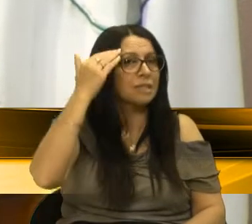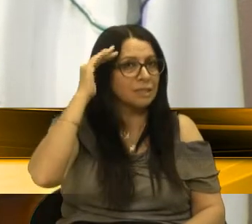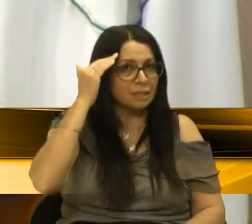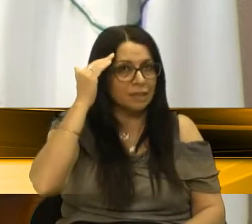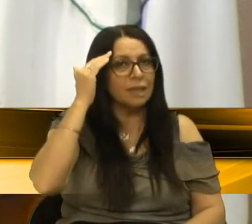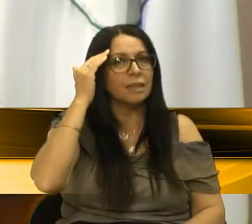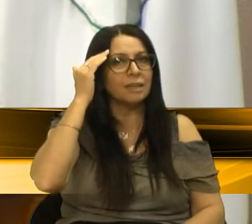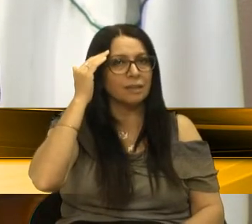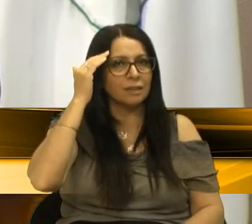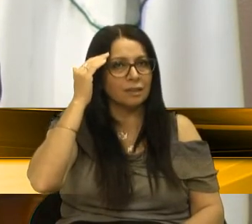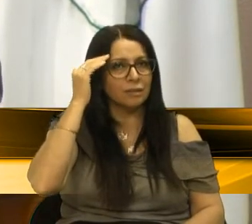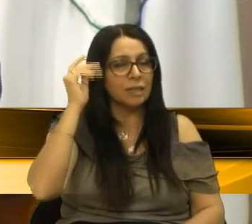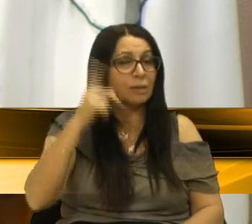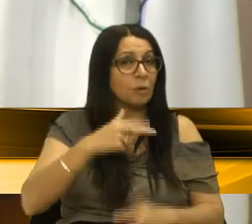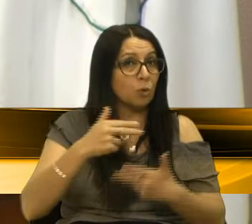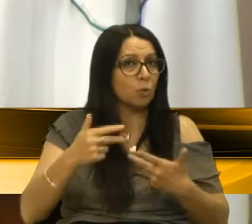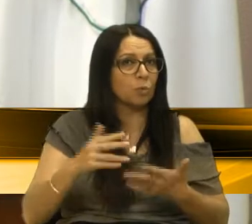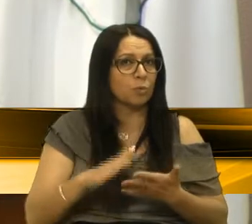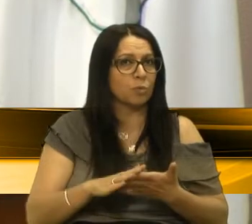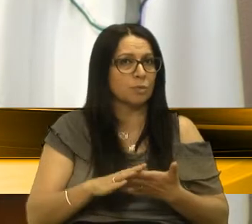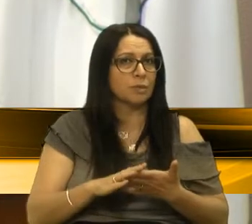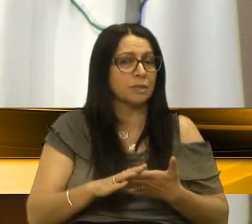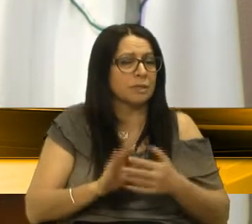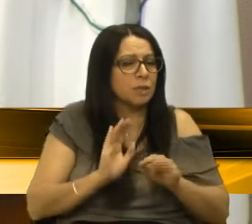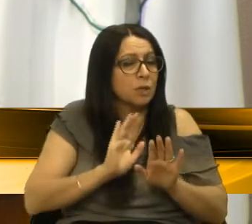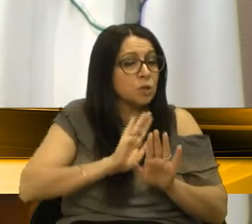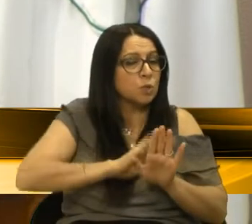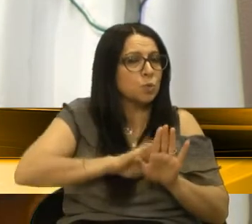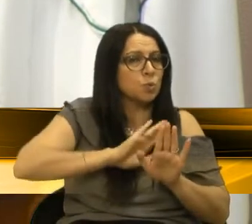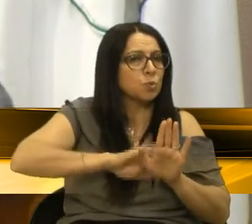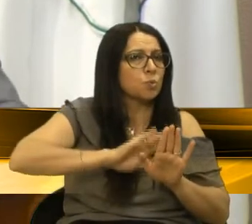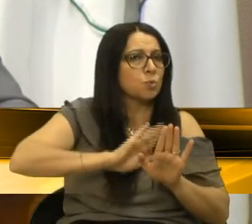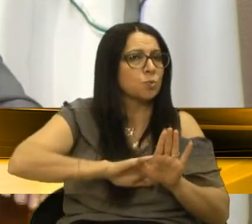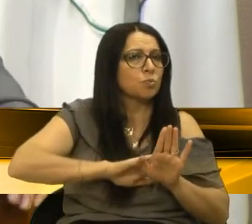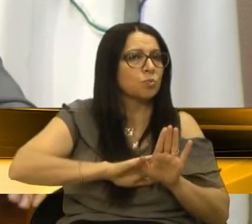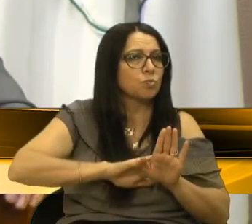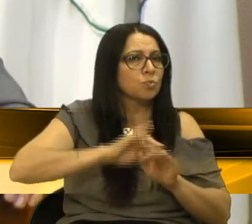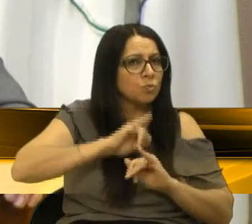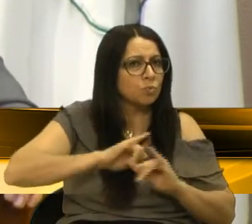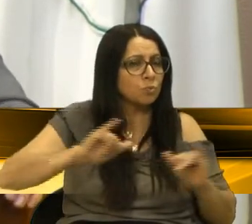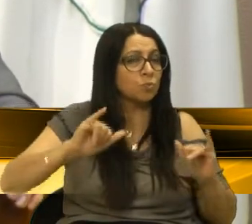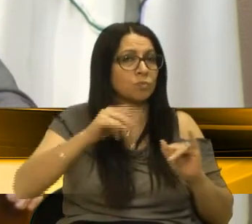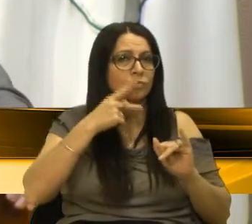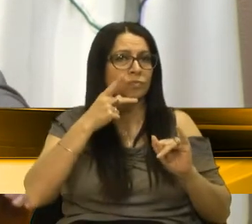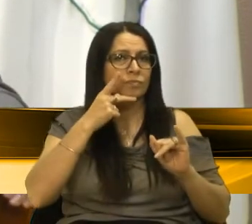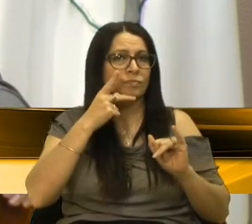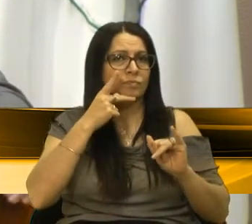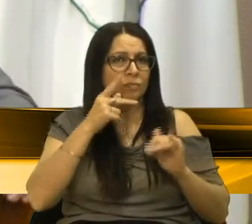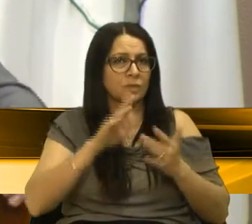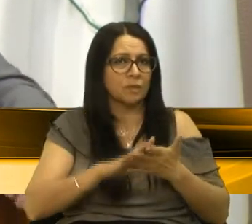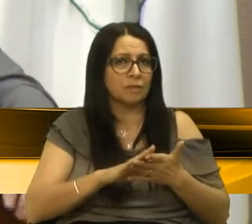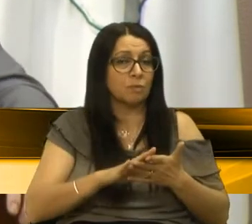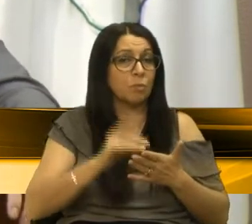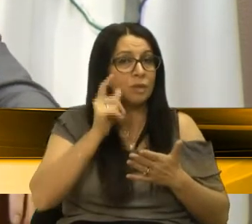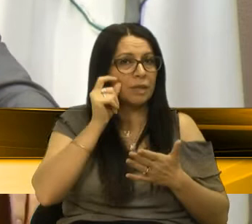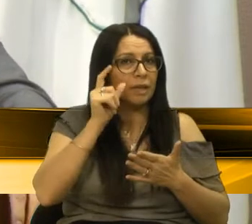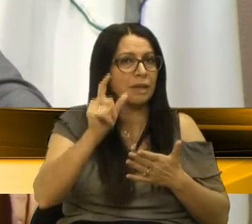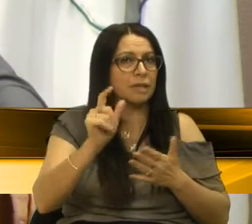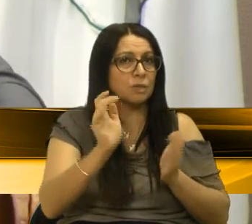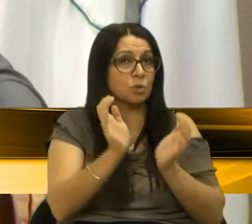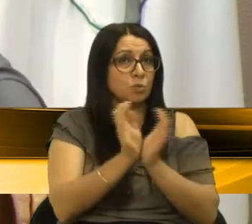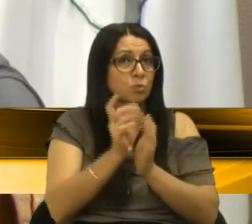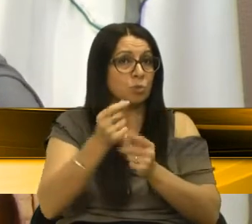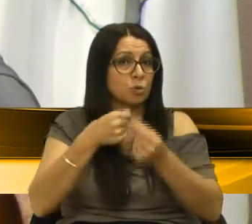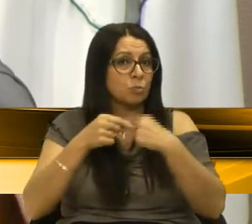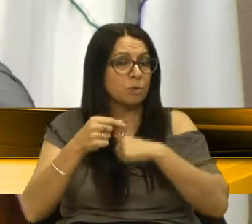em curso algo escuro, que durante a campanha se comentava a boca pequena o interesse de grupos econômicos